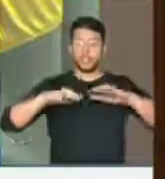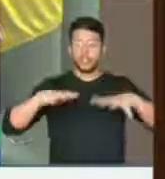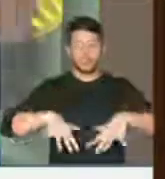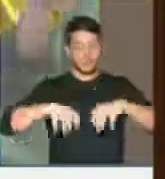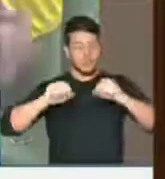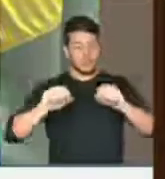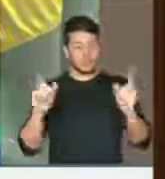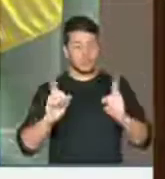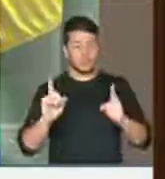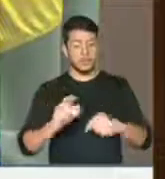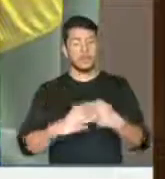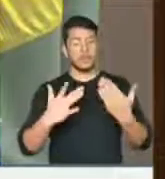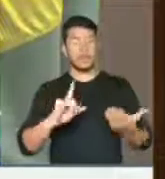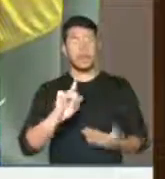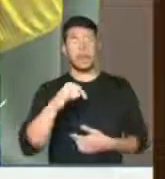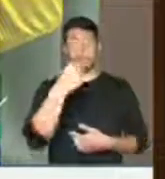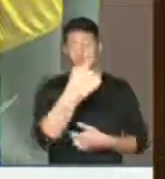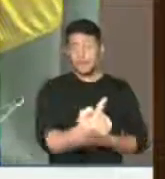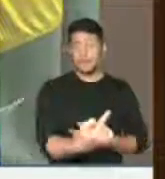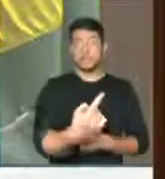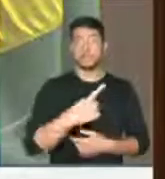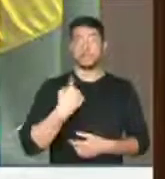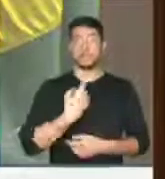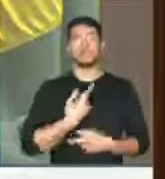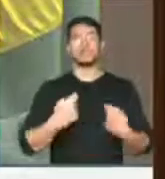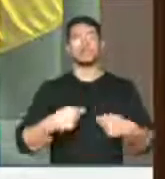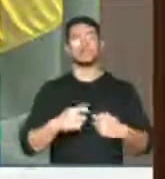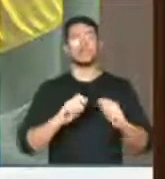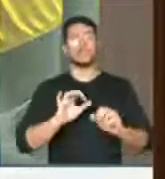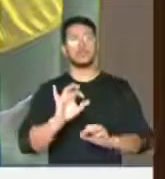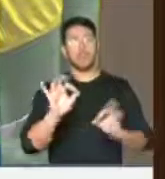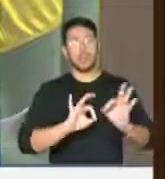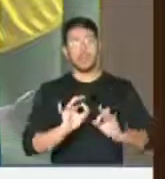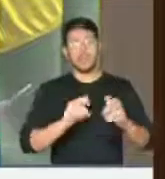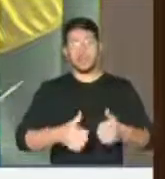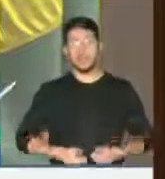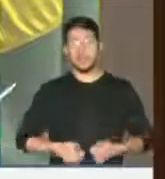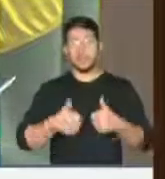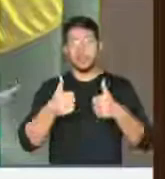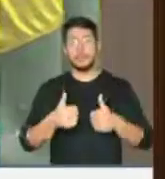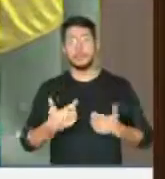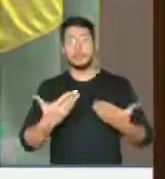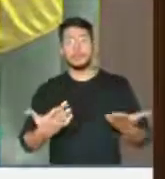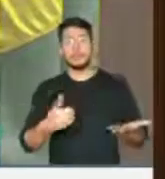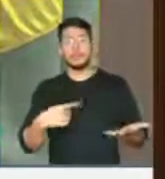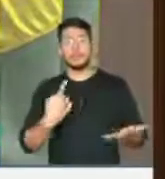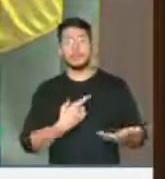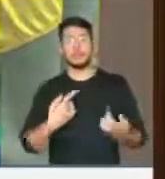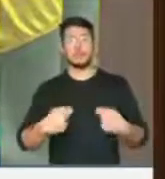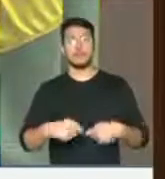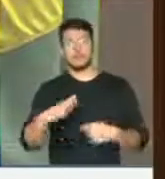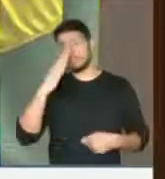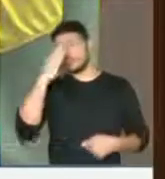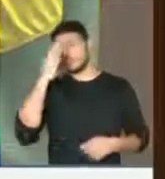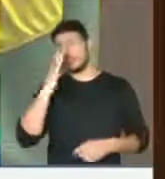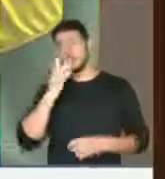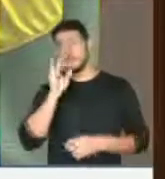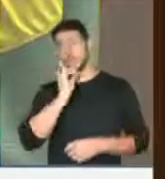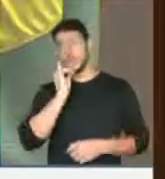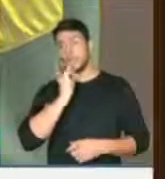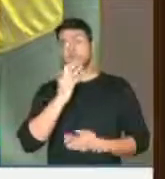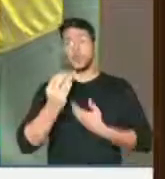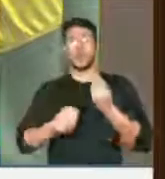gente já esteja melhor preparado. Eu acho que temos que aprender no sul do Brasil um pouco do que acontece no Nordeste, Portanto, o agricultor não